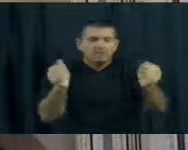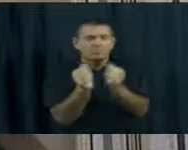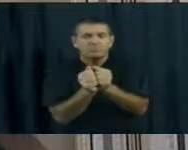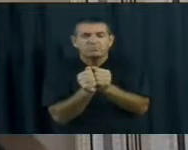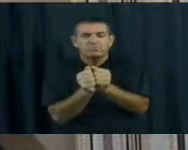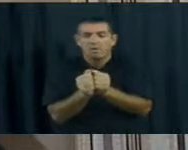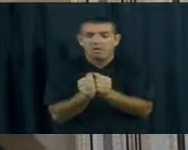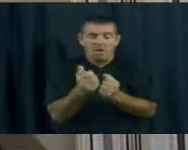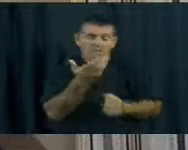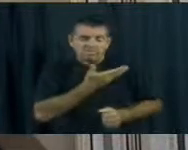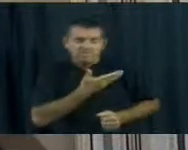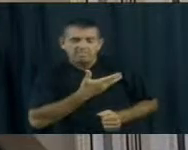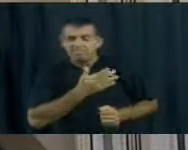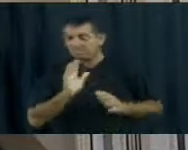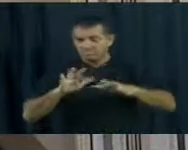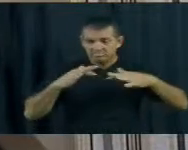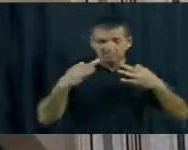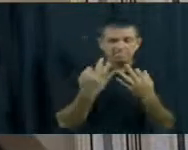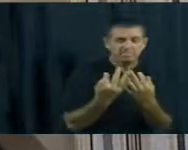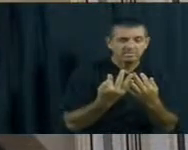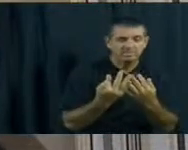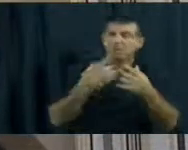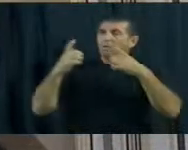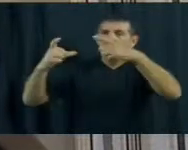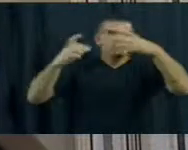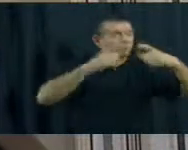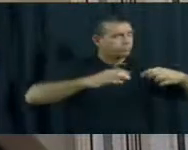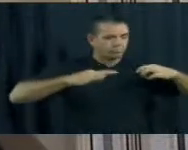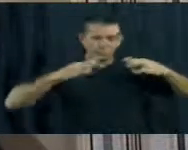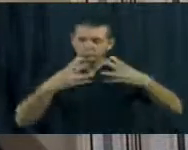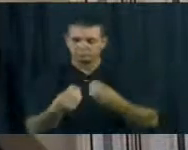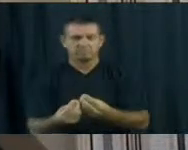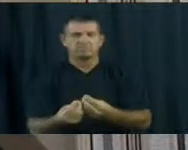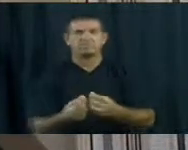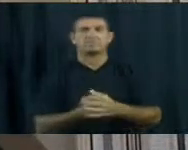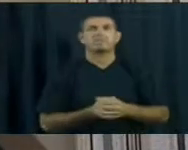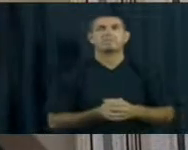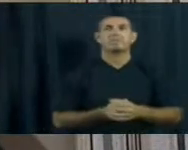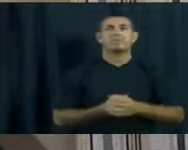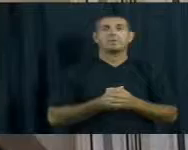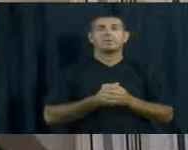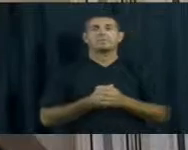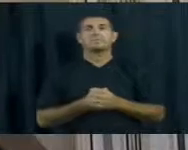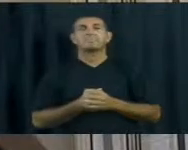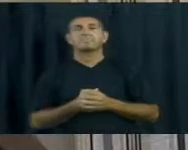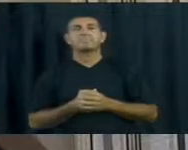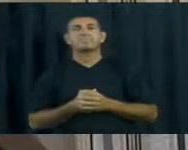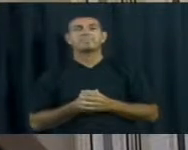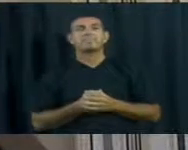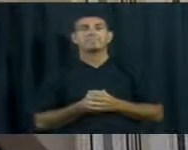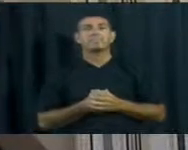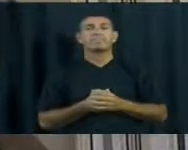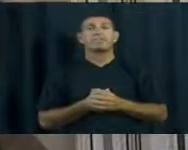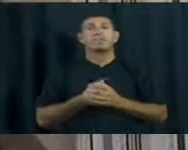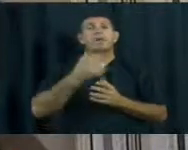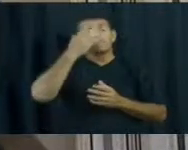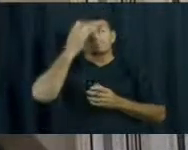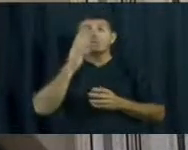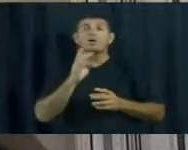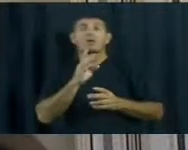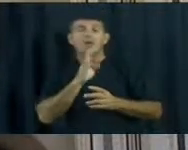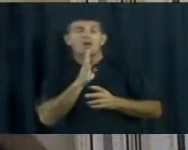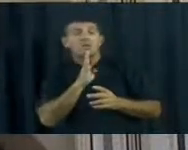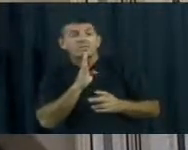a sua confraternização, que parte até das pessoas próximas e com as pessoas distantes que elas conhecem